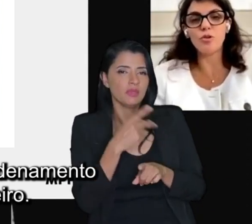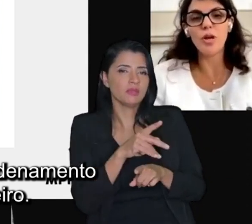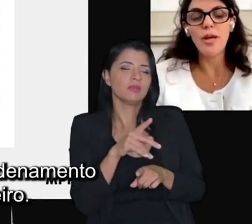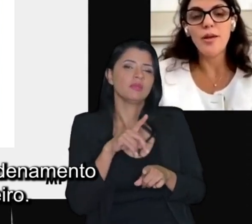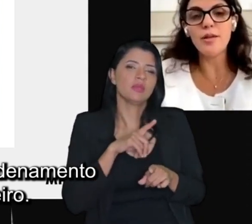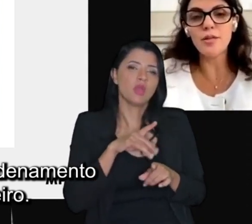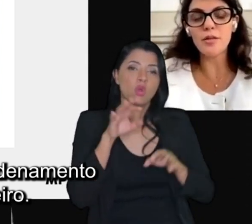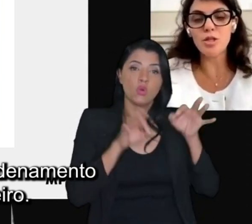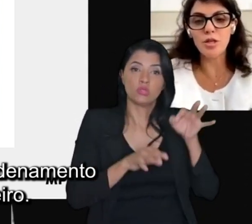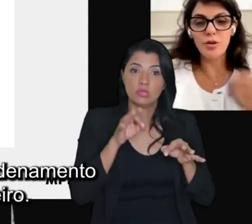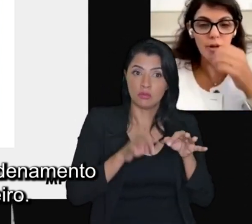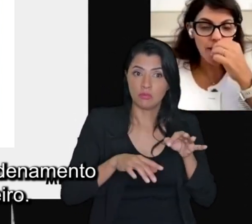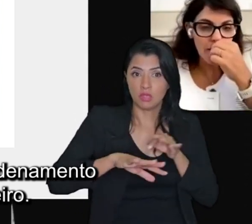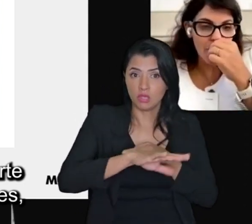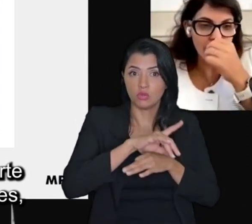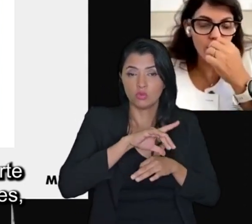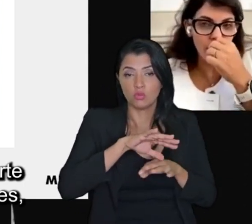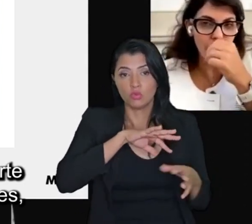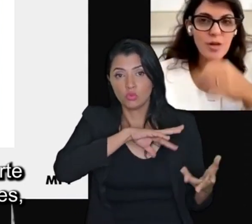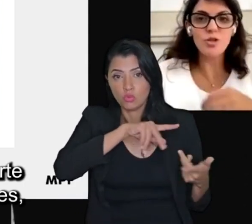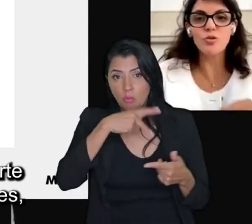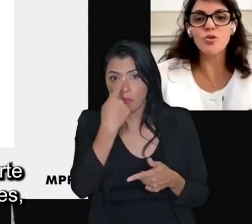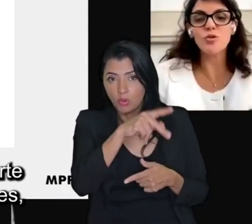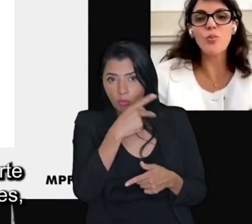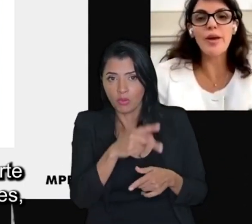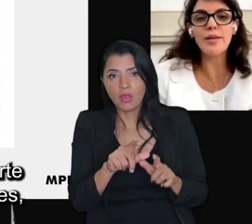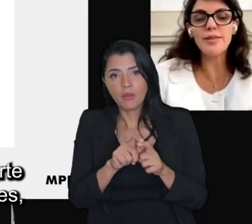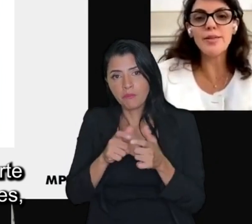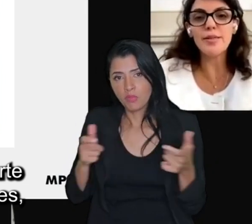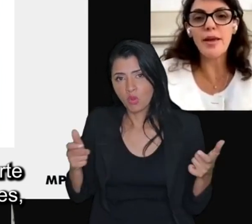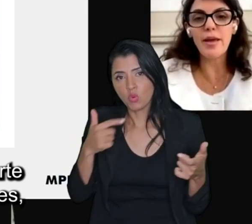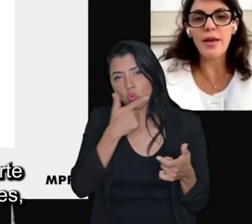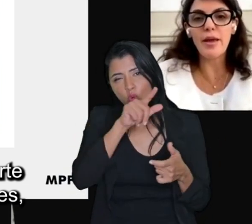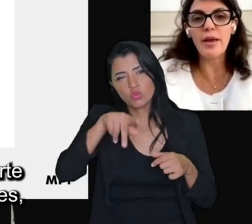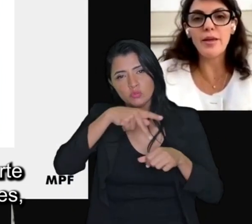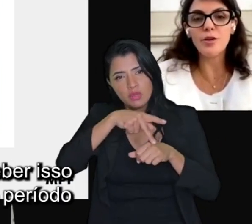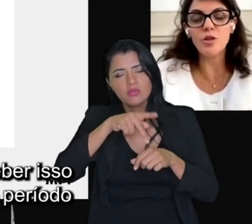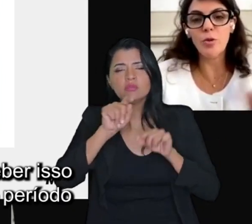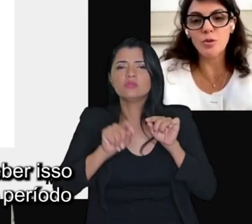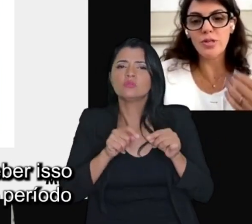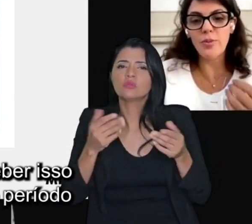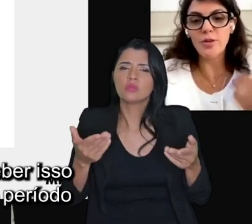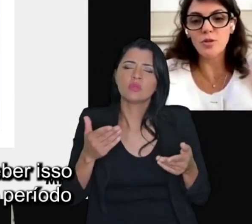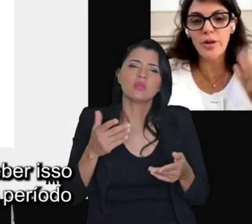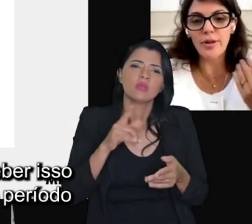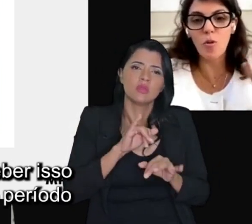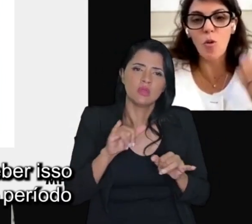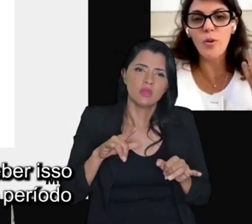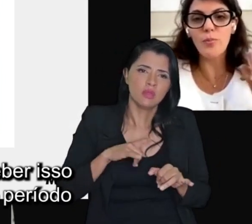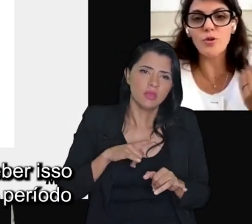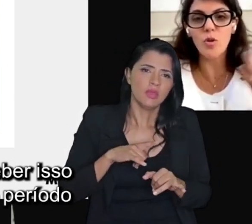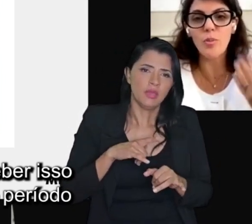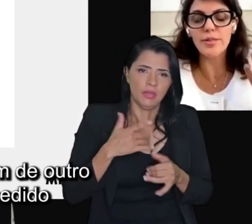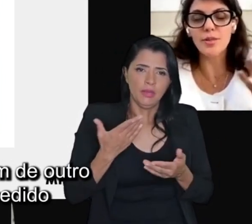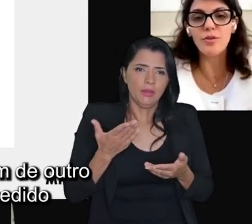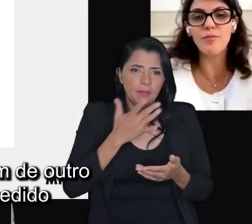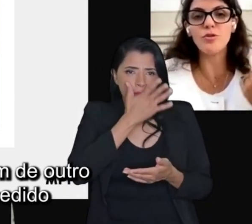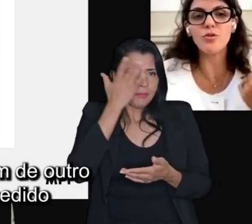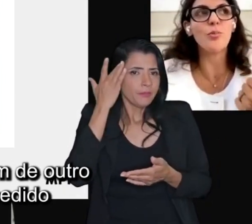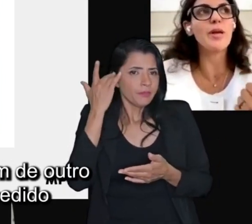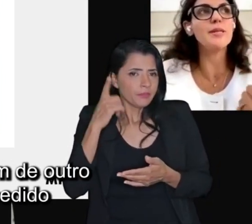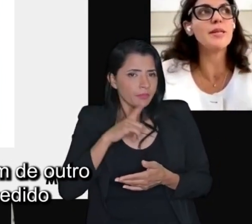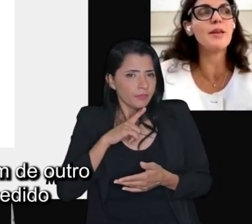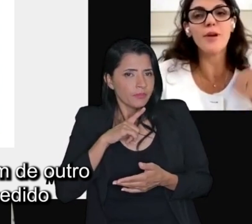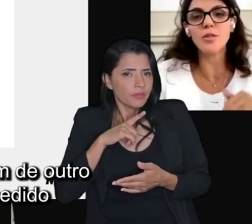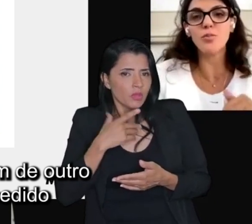ordenamento jurídico estrangeiro. Mas a maior parte dos outros países, e a gente pode perceber isso para quem cumpre o pedido de cooperação que